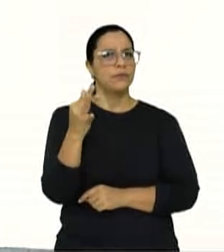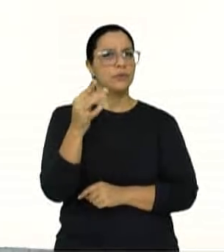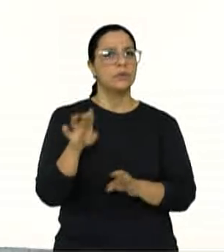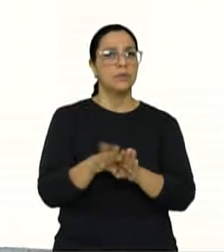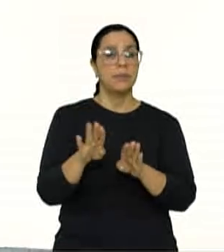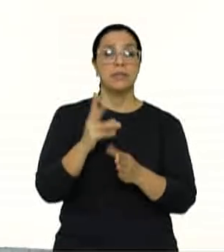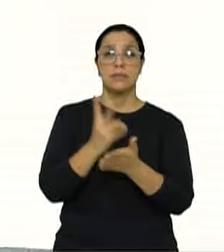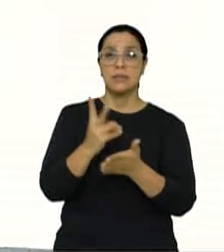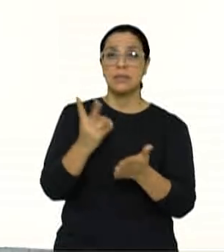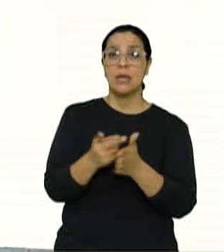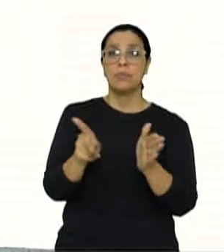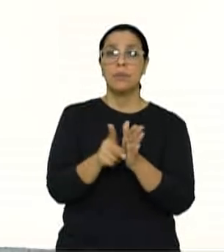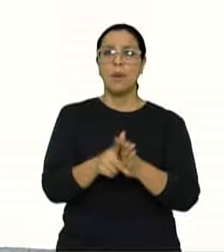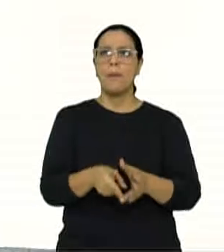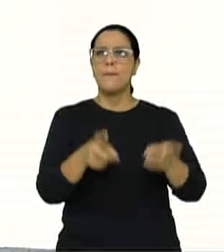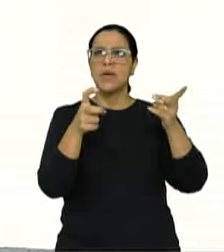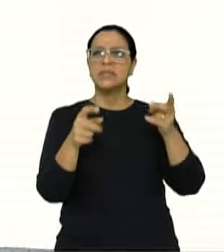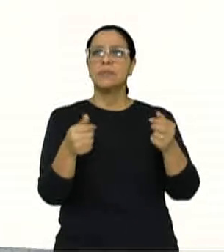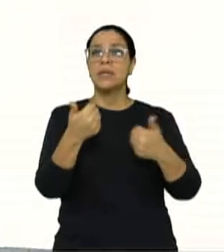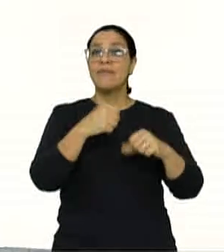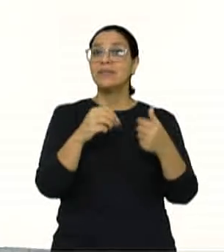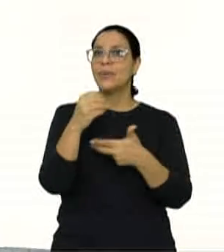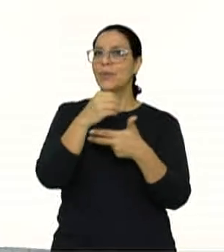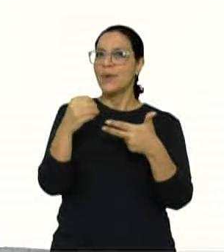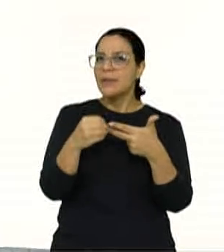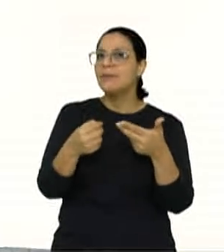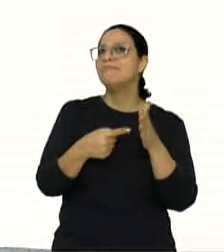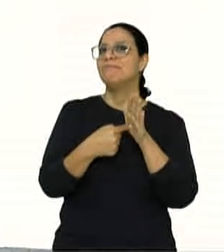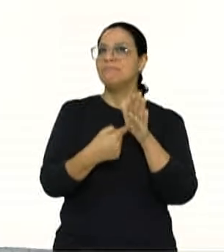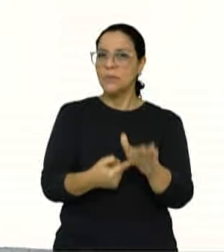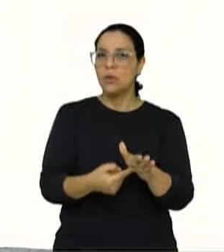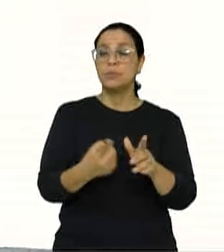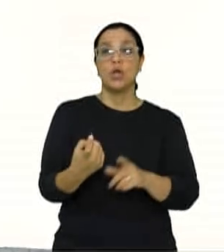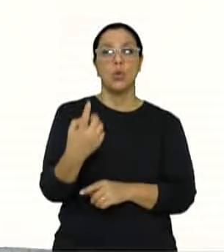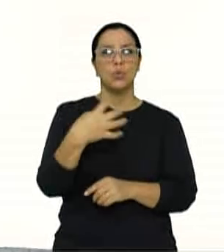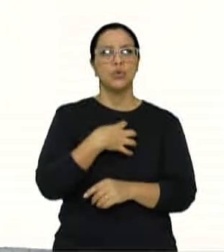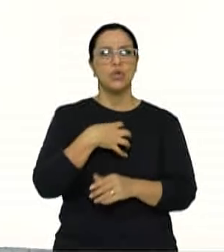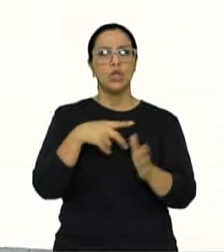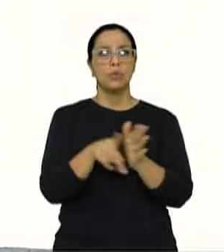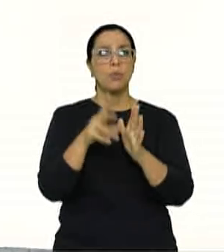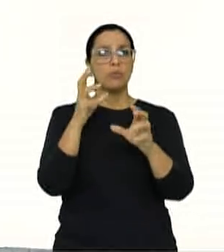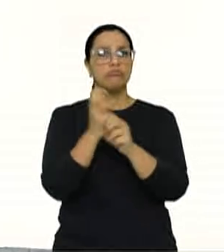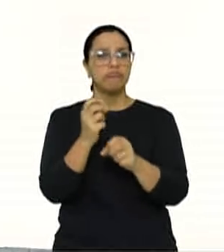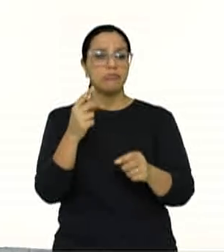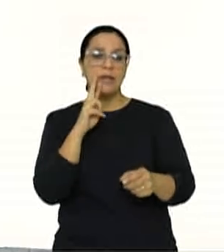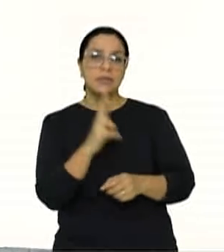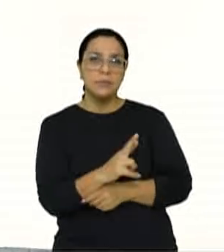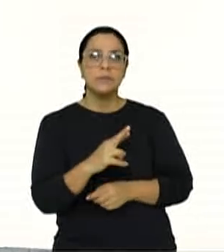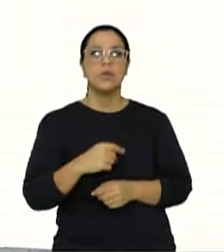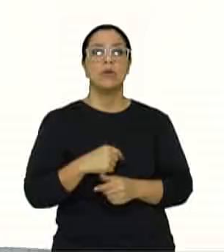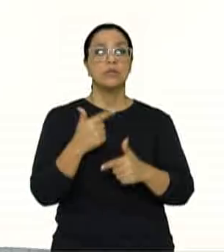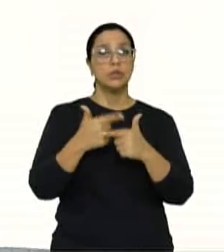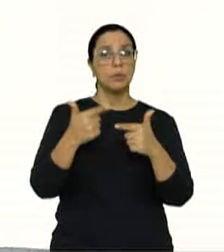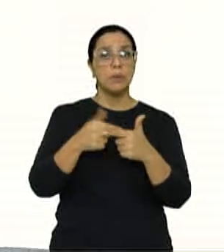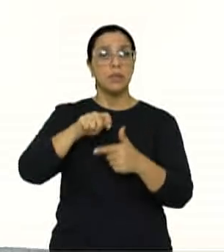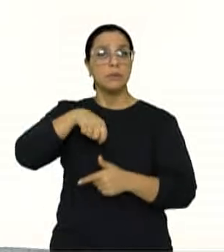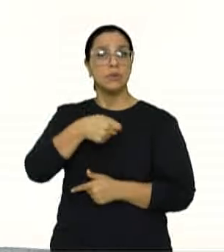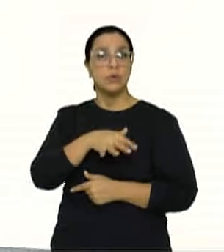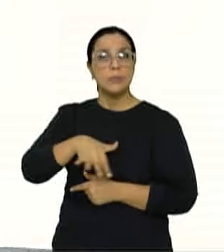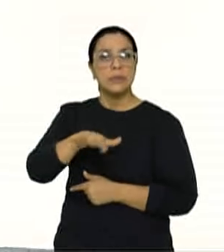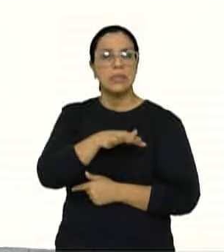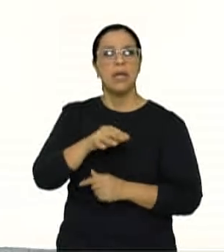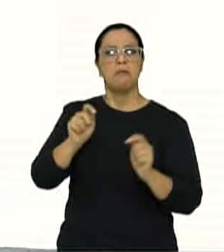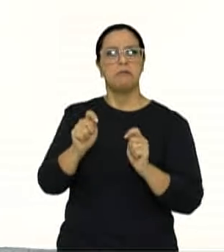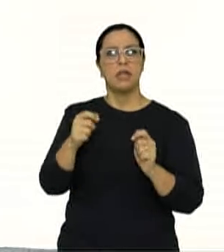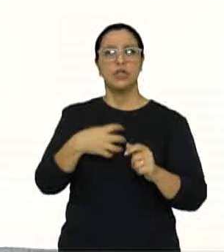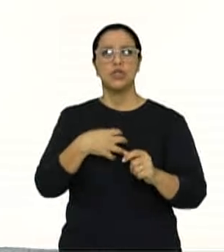lá assim, sempre são exploradas nas avaliações do Enem, porque é a única forma de resolver problemas sobre o